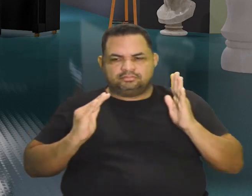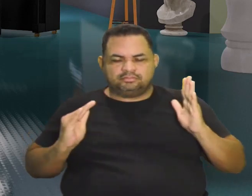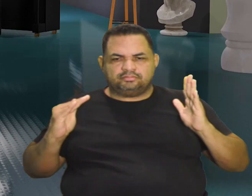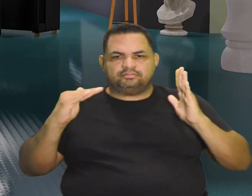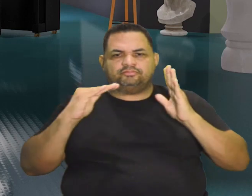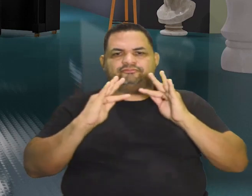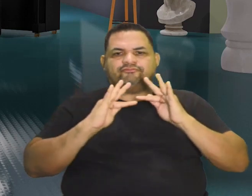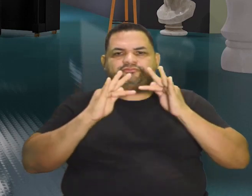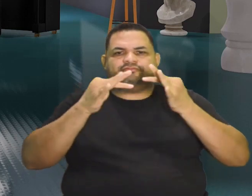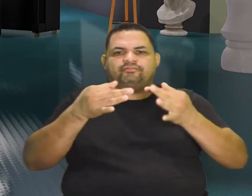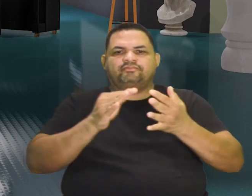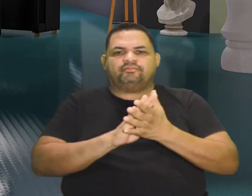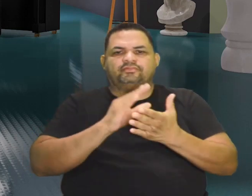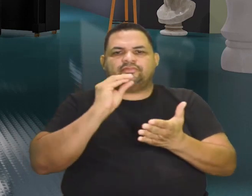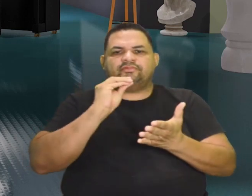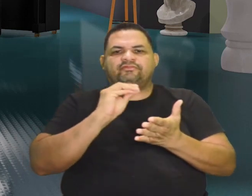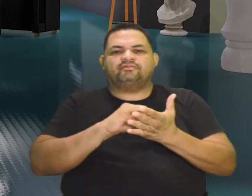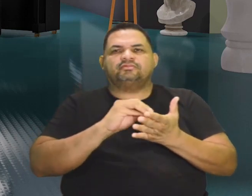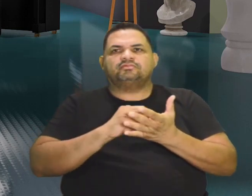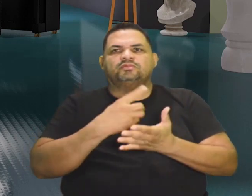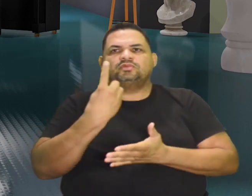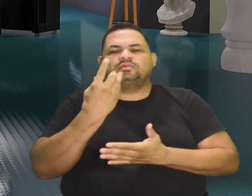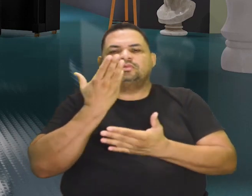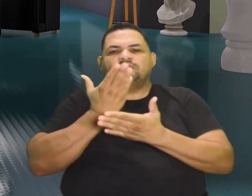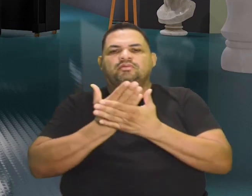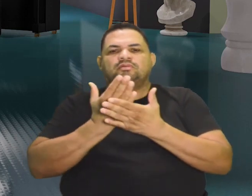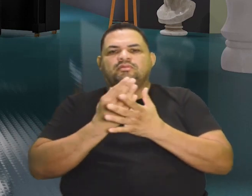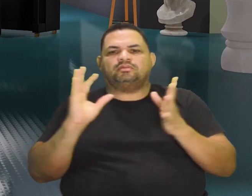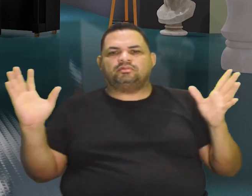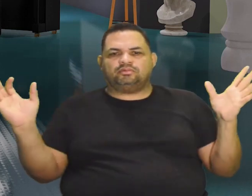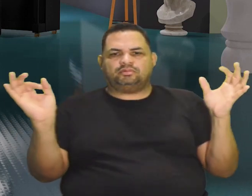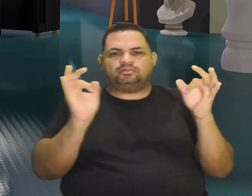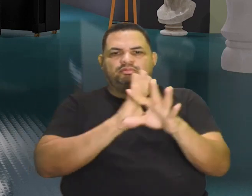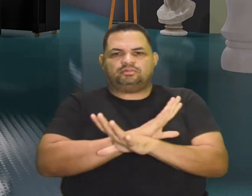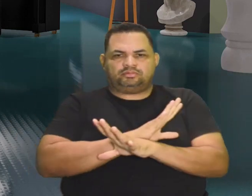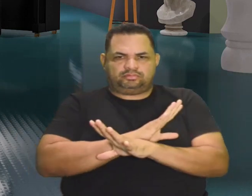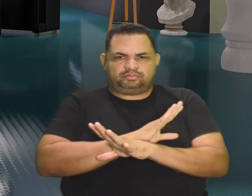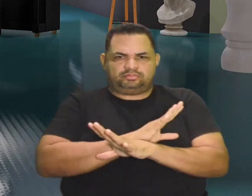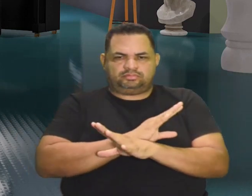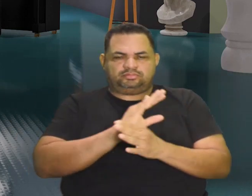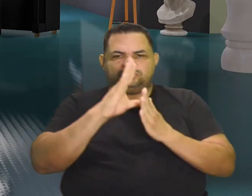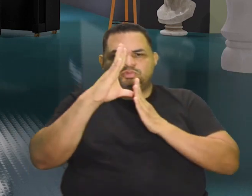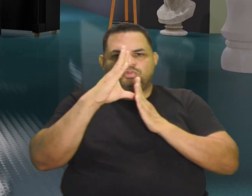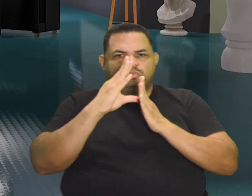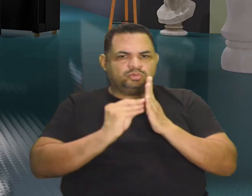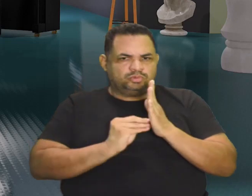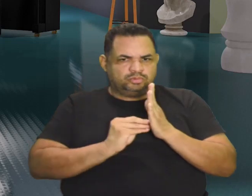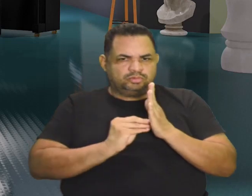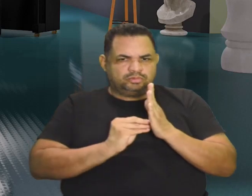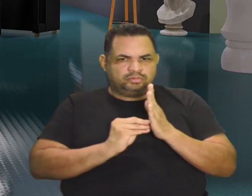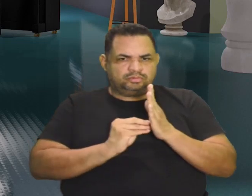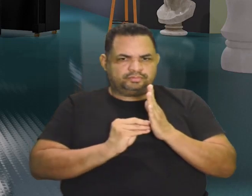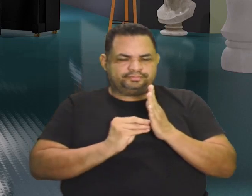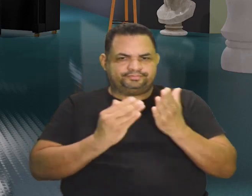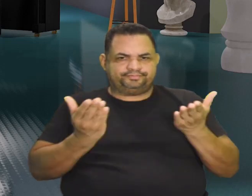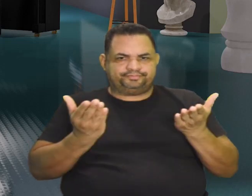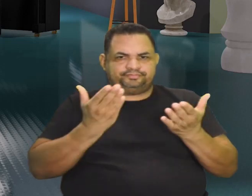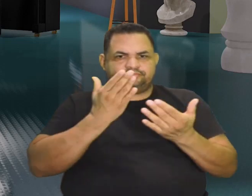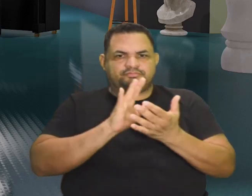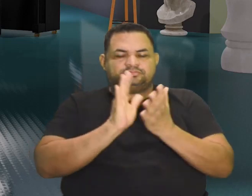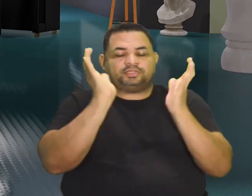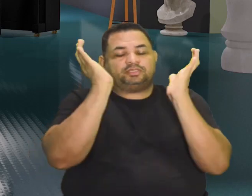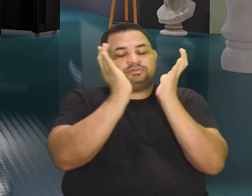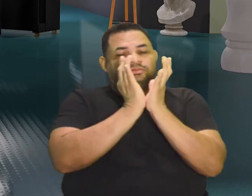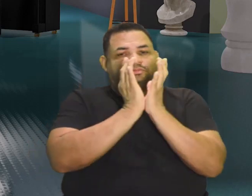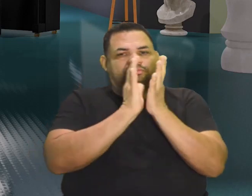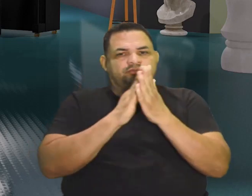unidade, né, faltando só mais uma aula para concluirmos, então, os conteúdos, né, desta unidade.